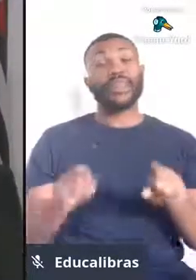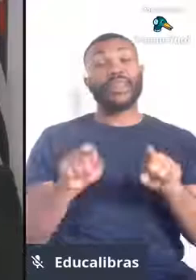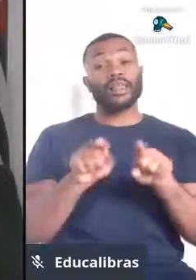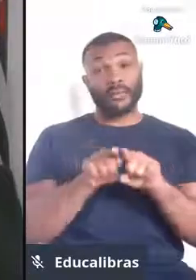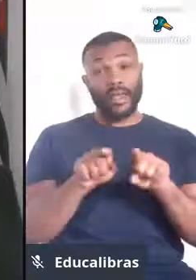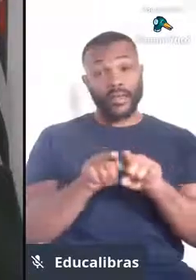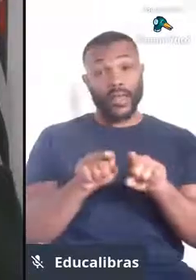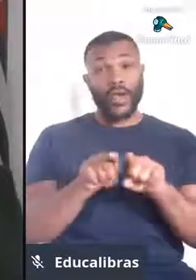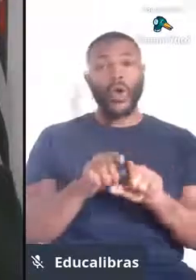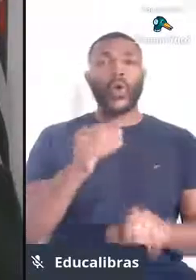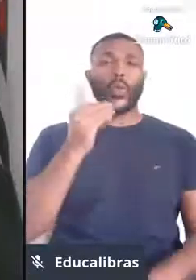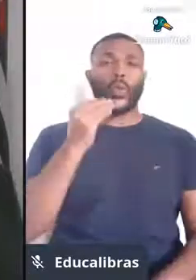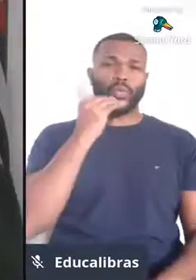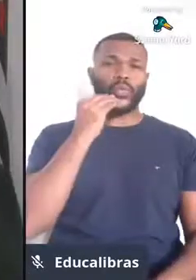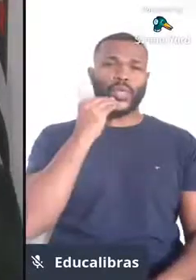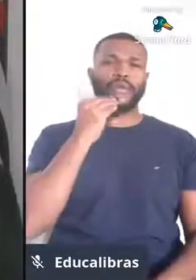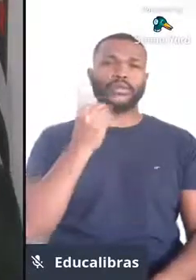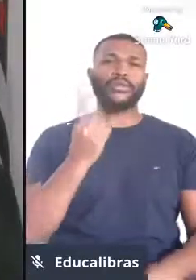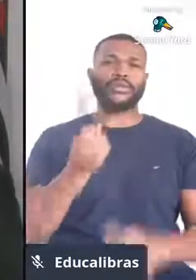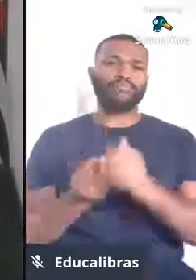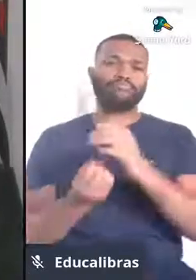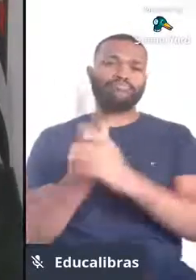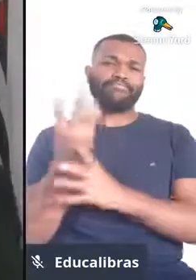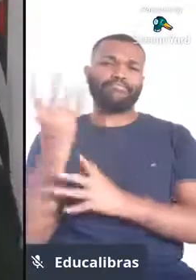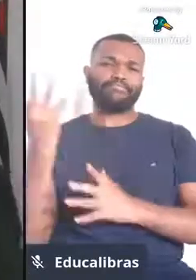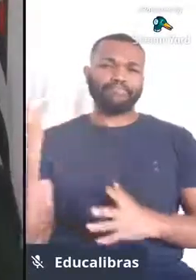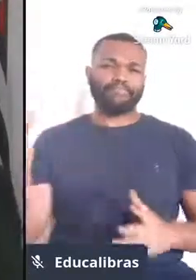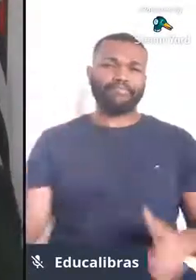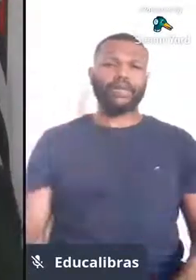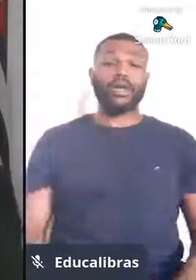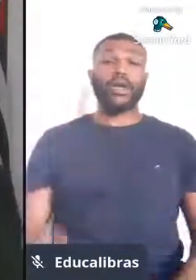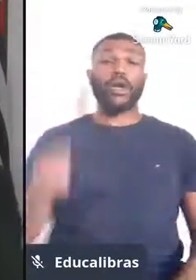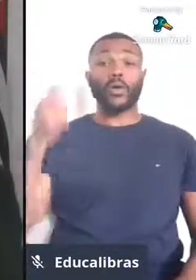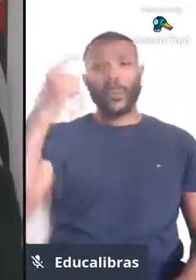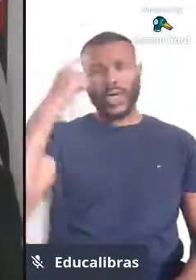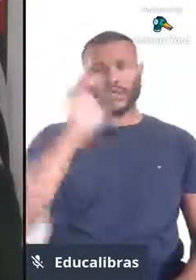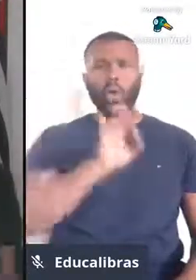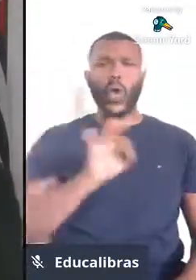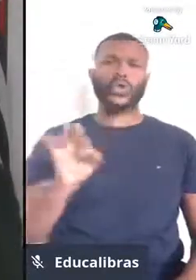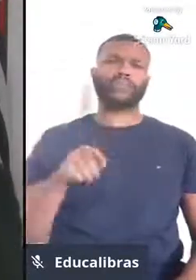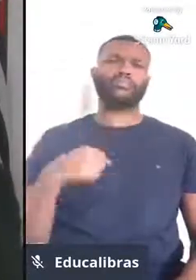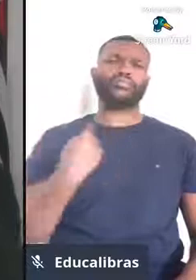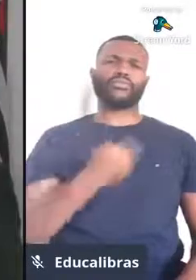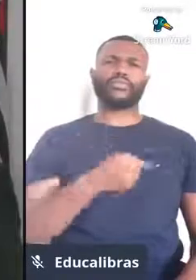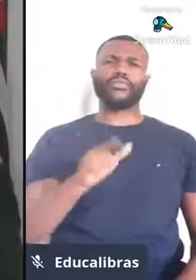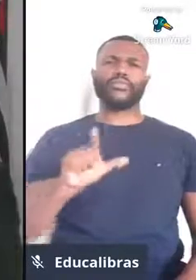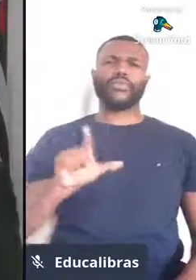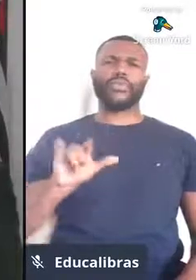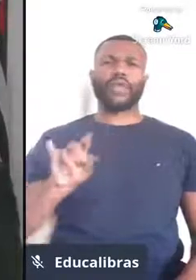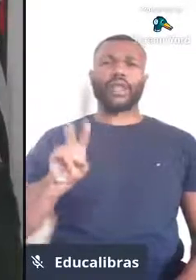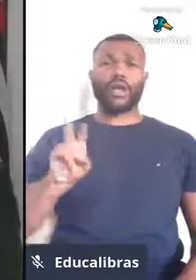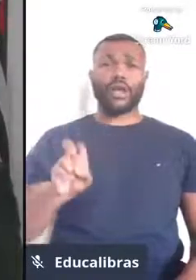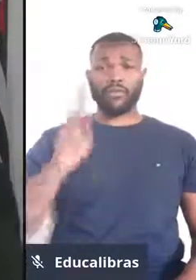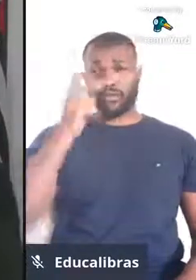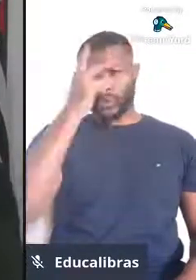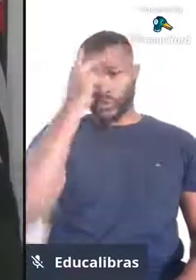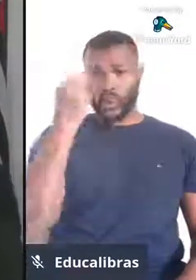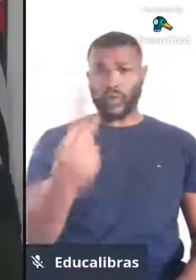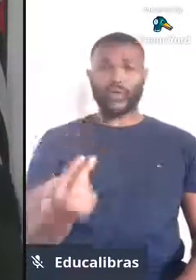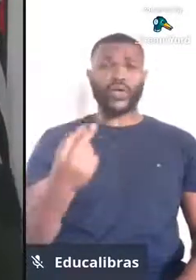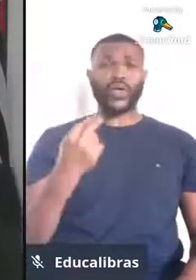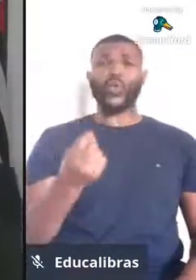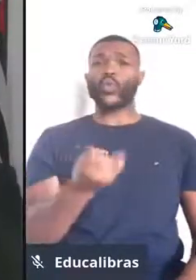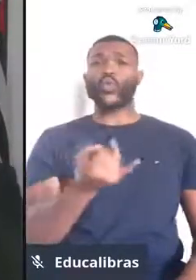surgem daí. Então, eu acho incrível a gente estar aqui hoje nessa live. As pessoas estão aí assistindo, não sei com quantas a gente tem,